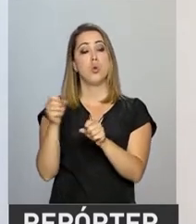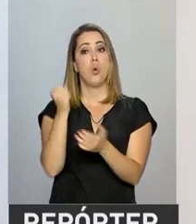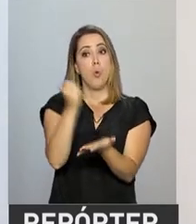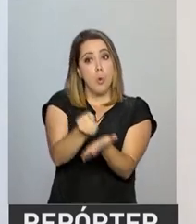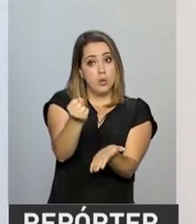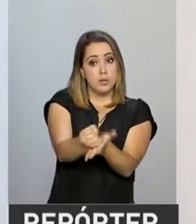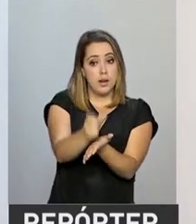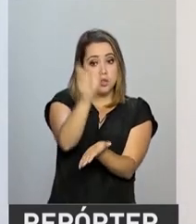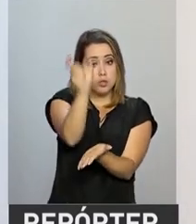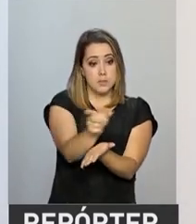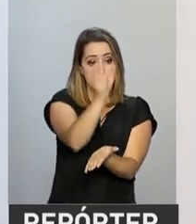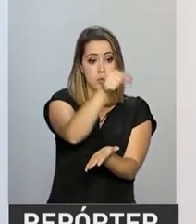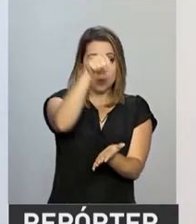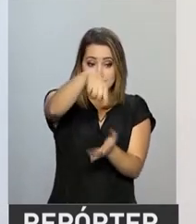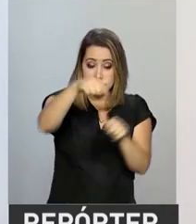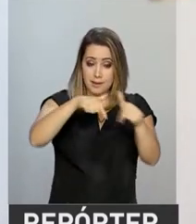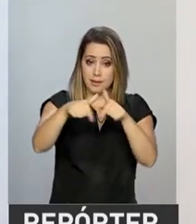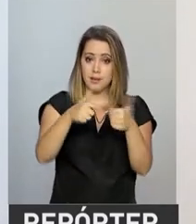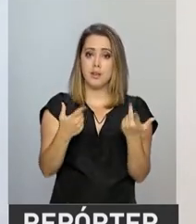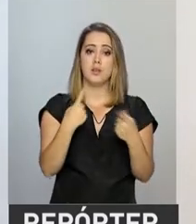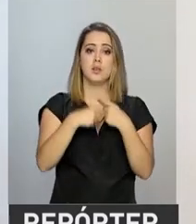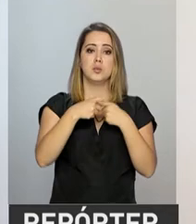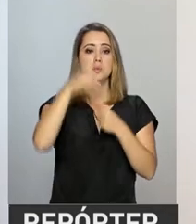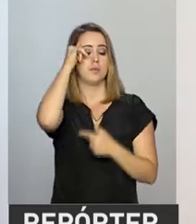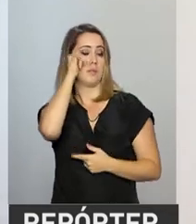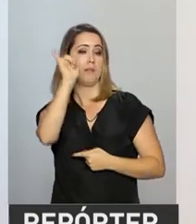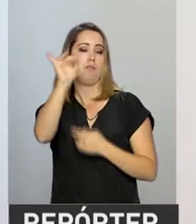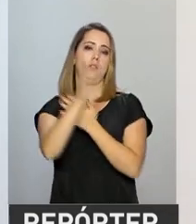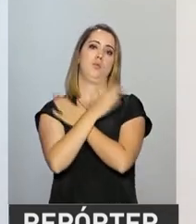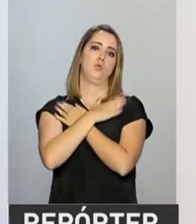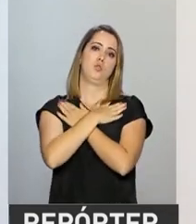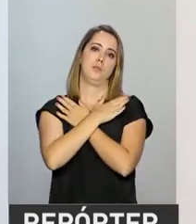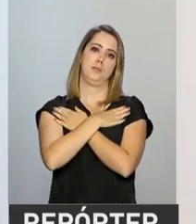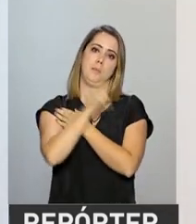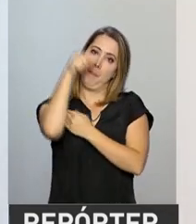pessoal dessa região porque aí você combate o desemprego nesta região